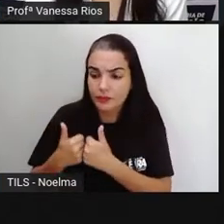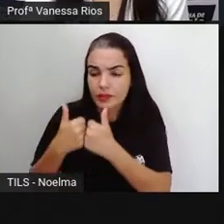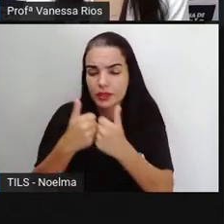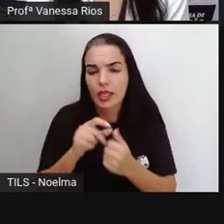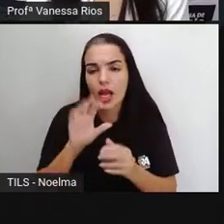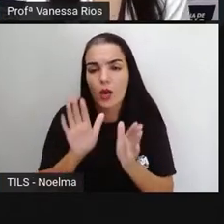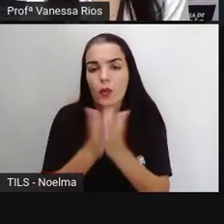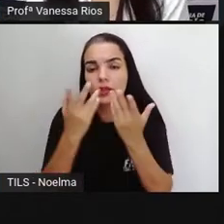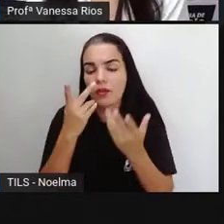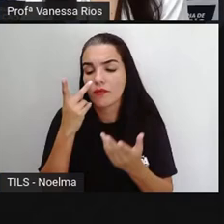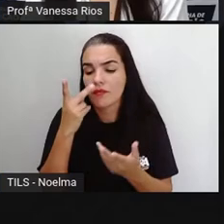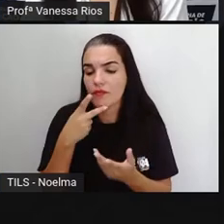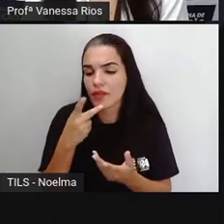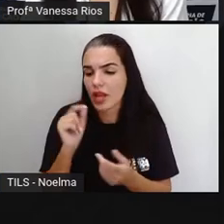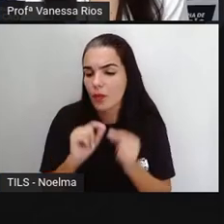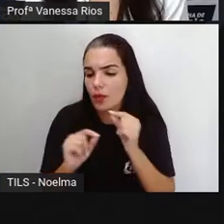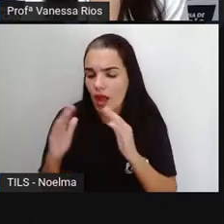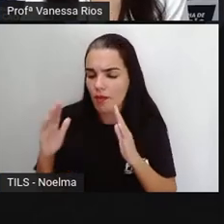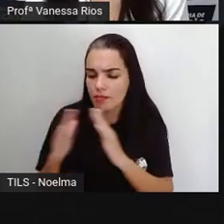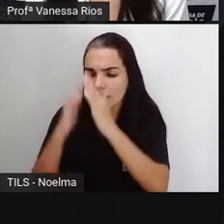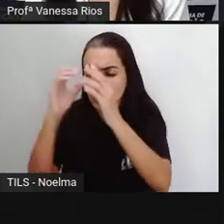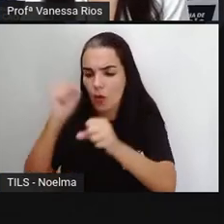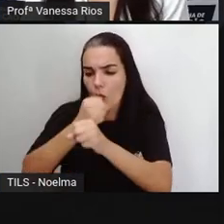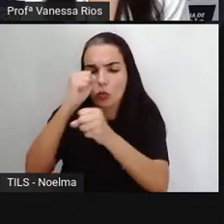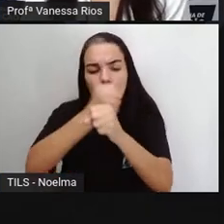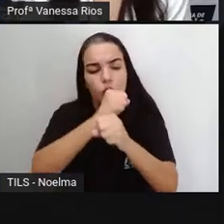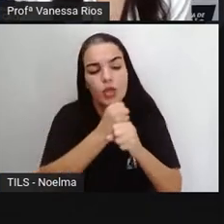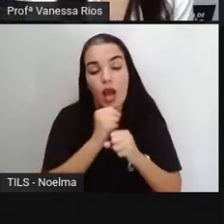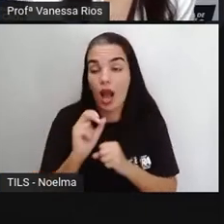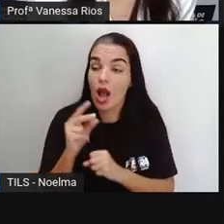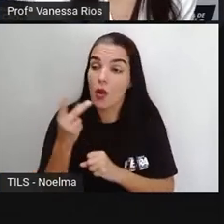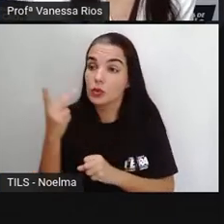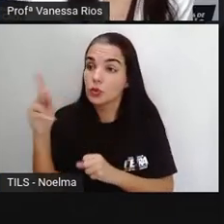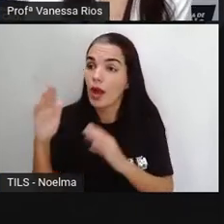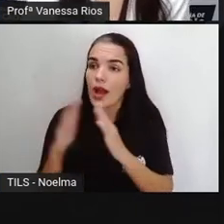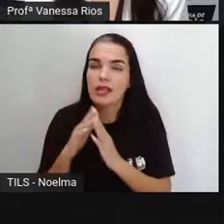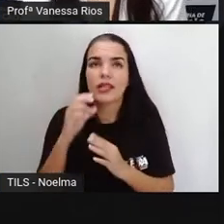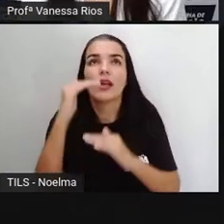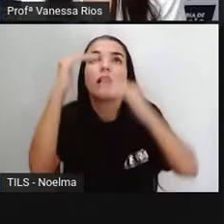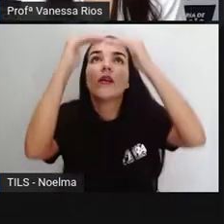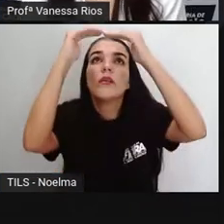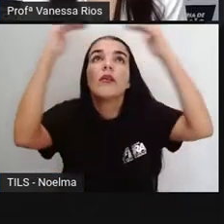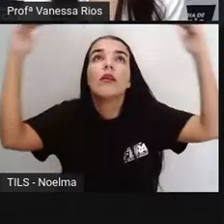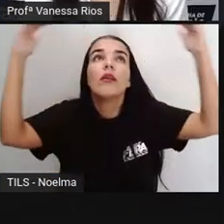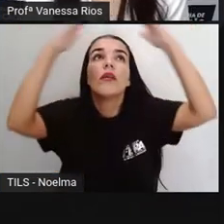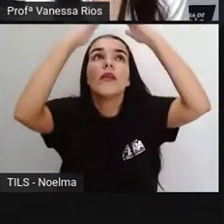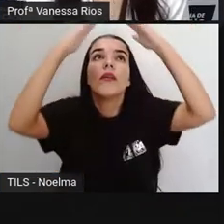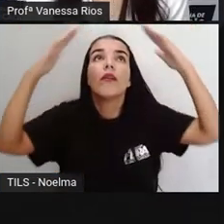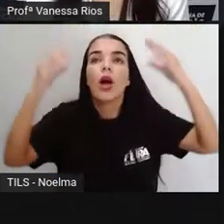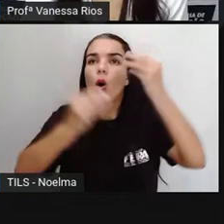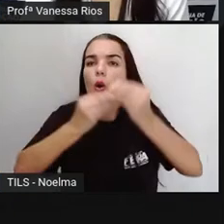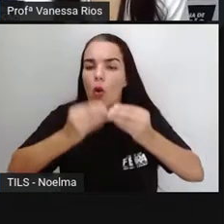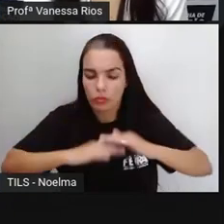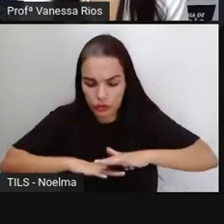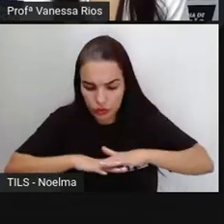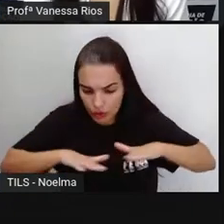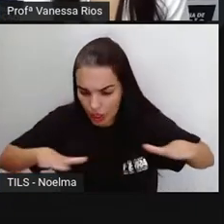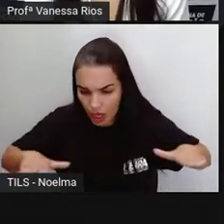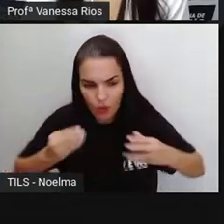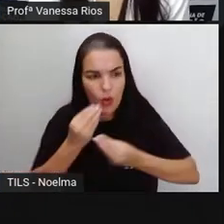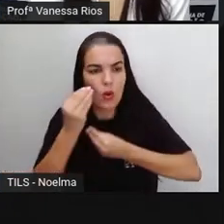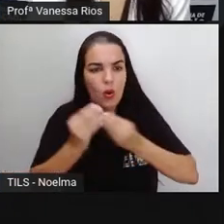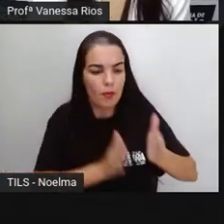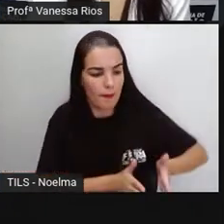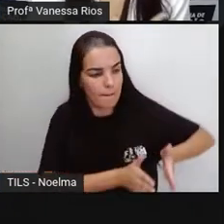construção. Olhar até a sua própria casa, né? Como é o teto, como é o chão, como são as paredes, de